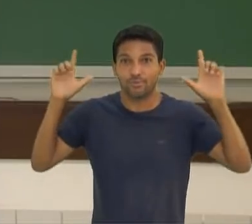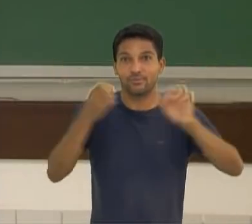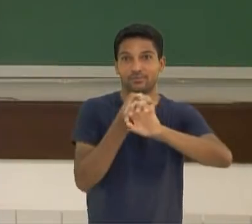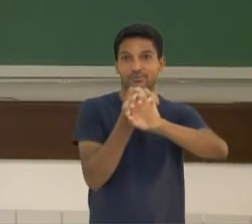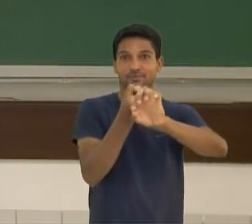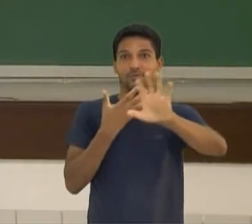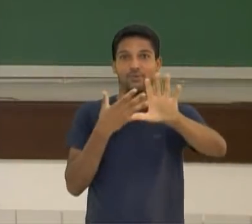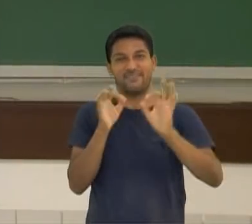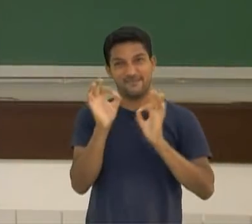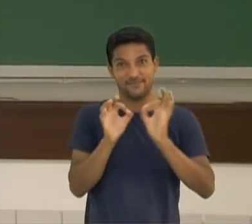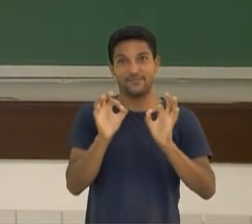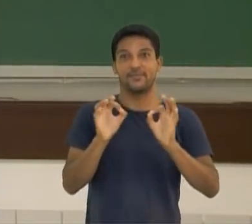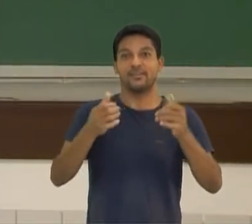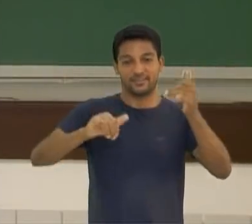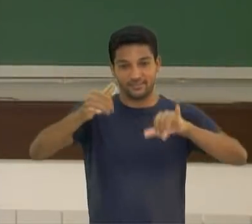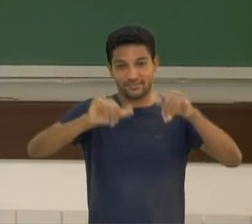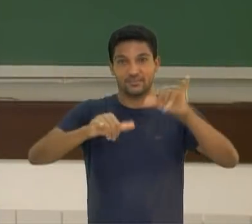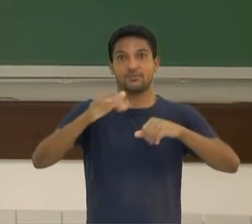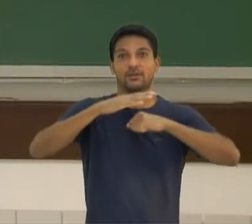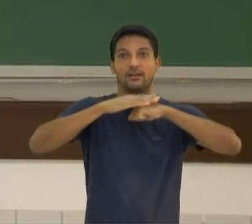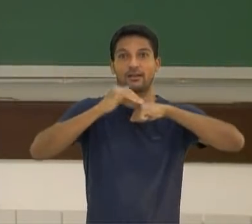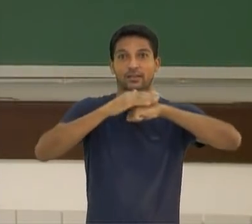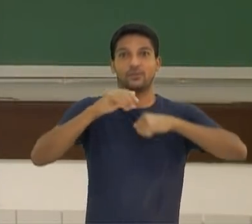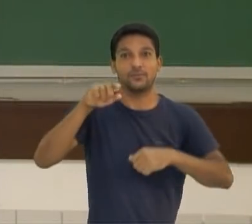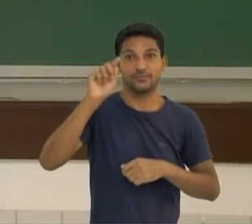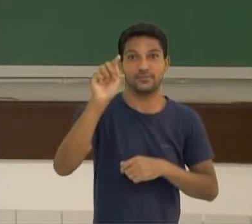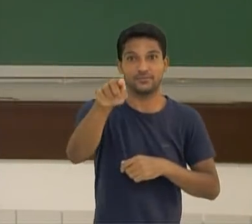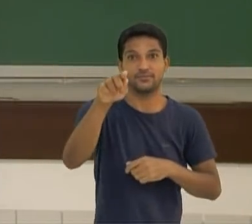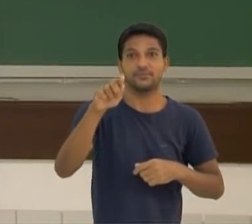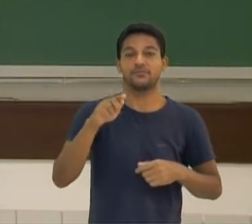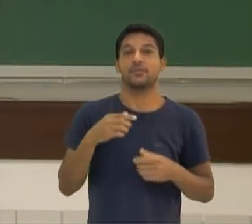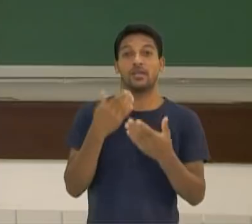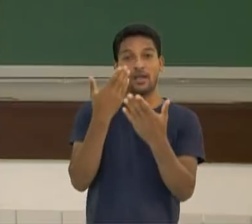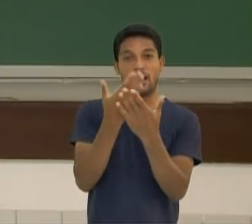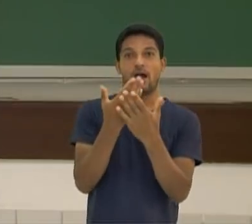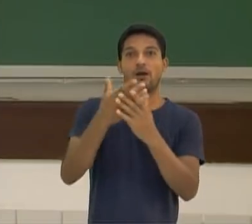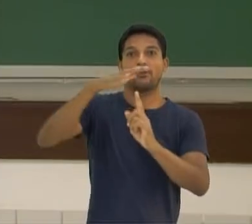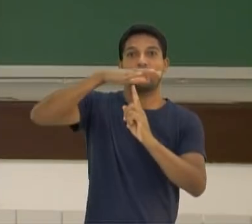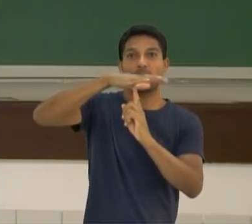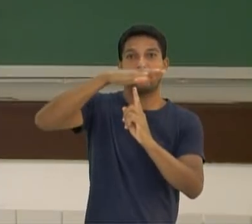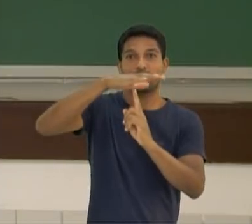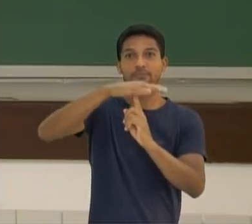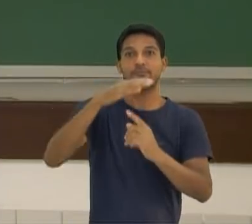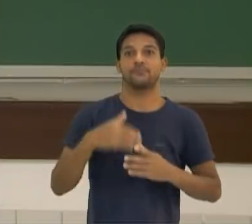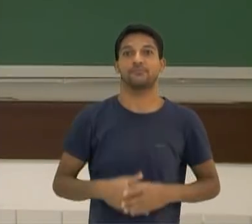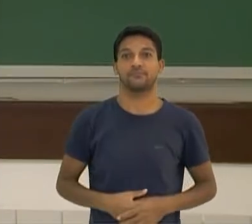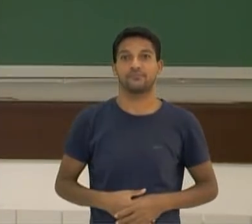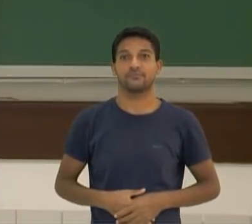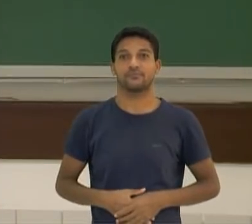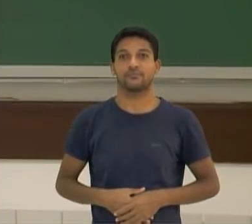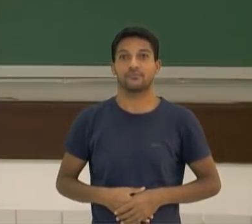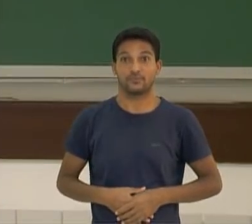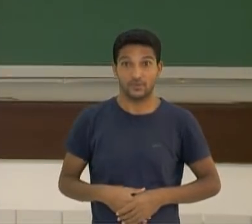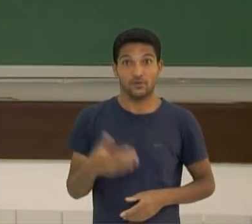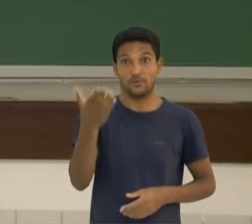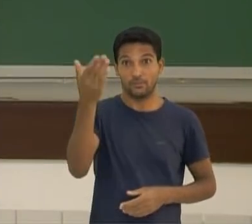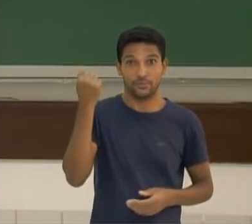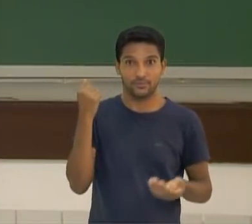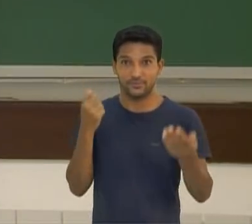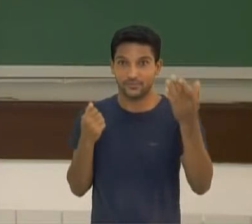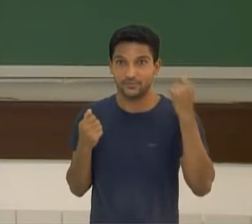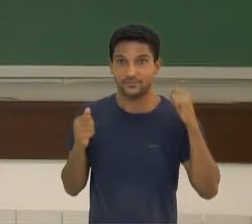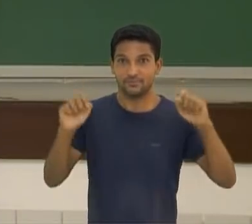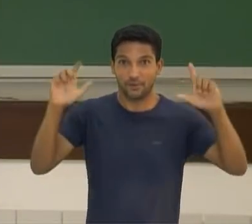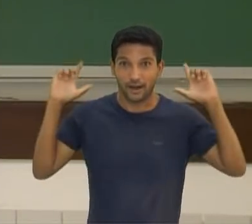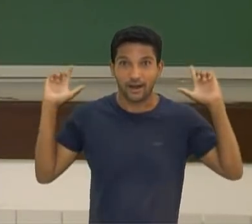que preparamos, então, com muito carinho para vocês do Aula Paraná, senhoras e senhores. Então, vem comigo que vai ser